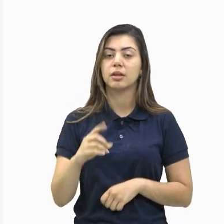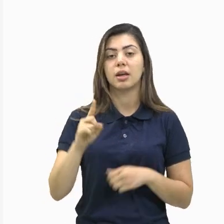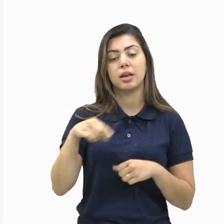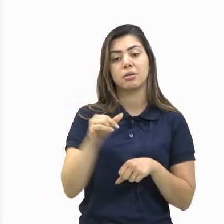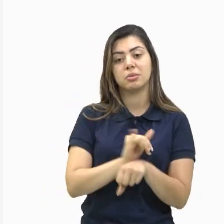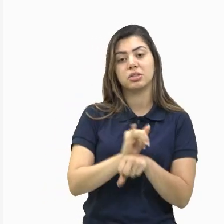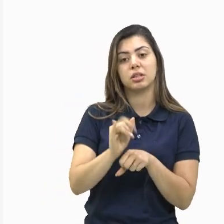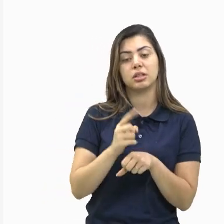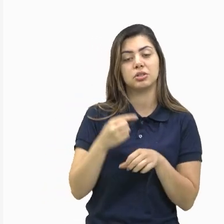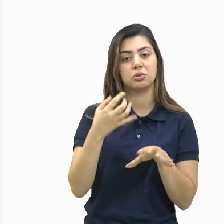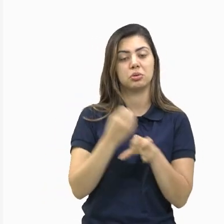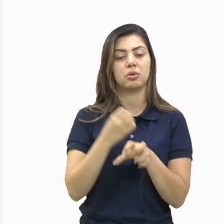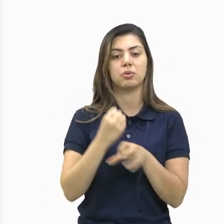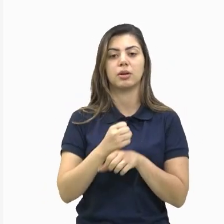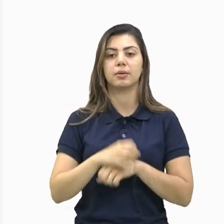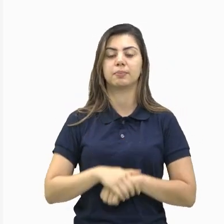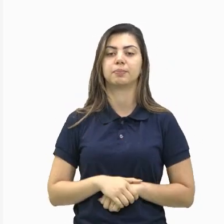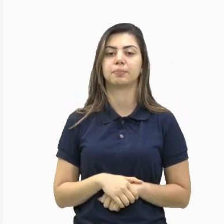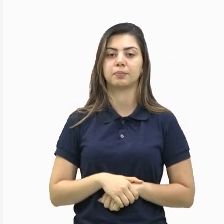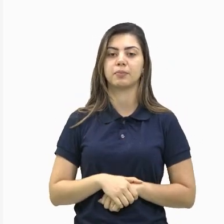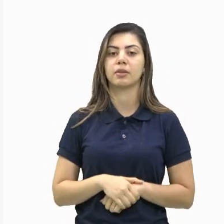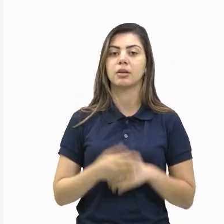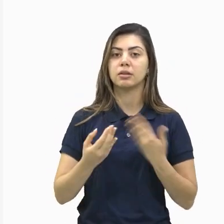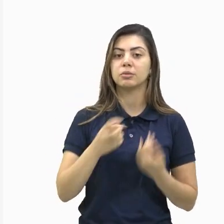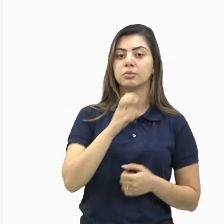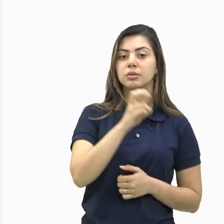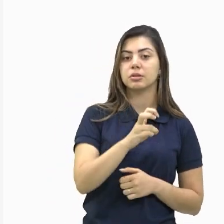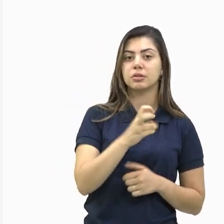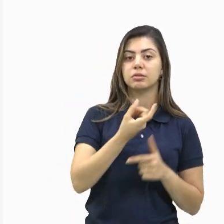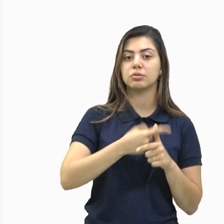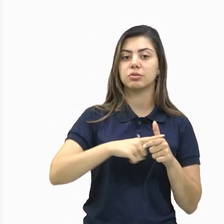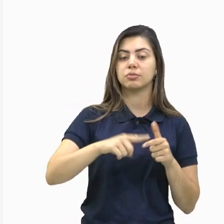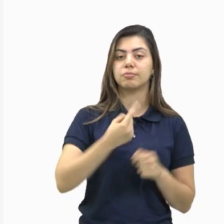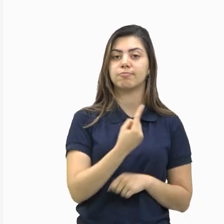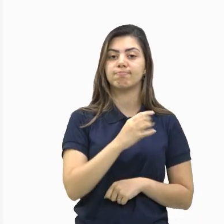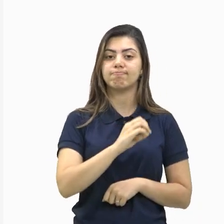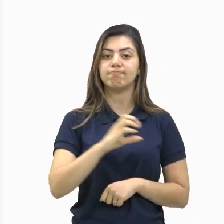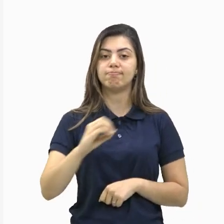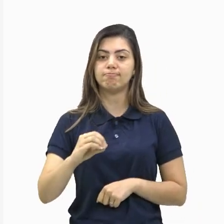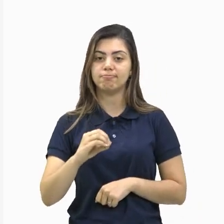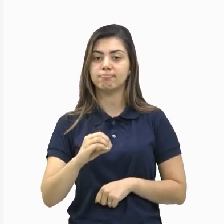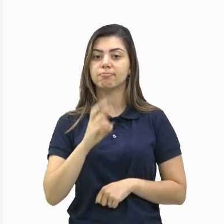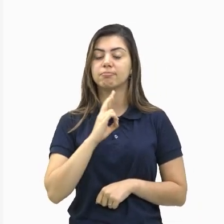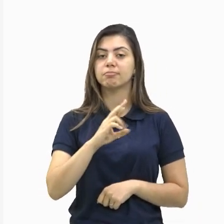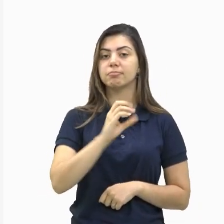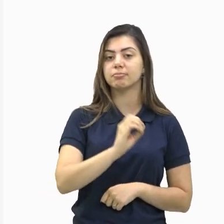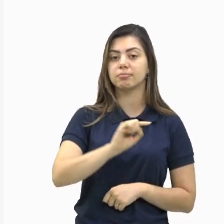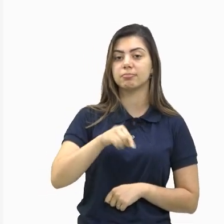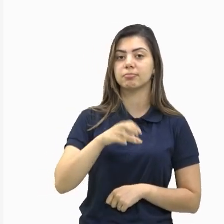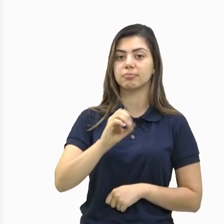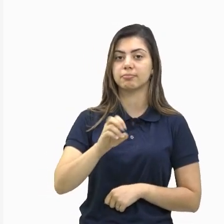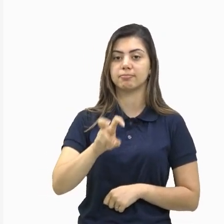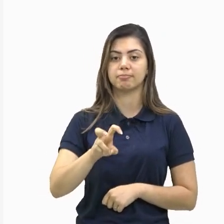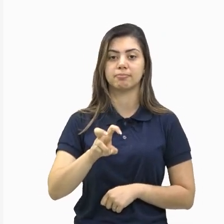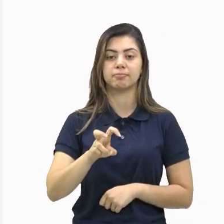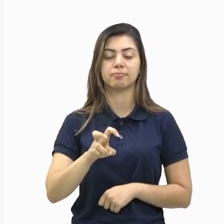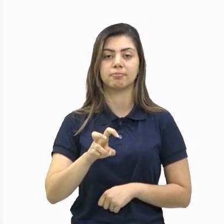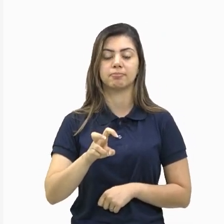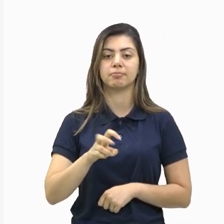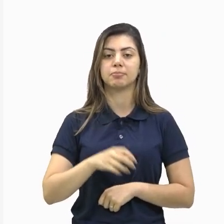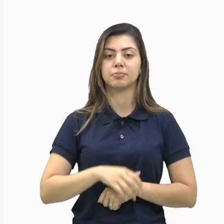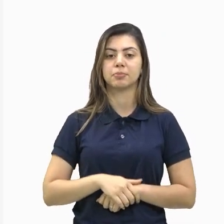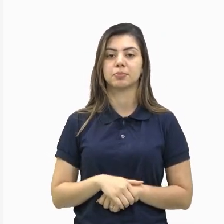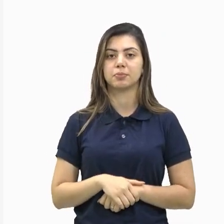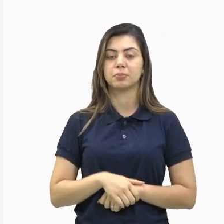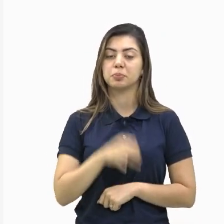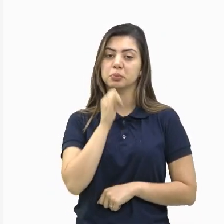bom? Percentual de um número. Bom, 5 dividido por 100, meus filhos, é exatamente 0,05, tá bom? É como se nós fizéssemos a